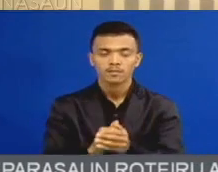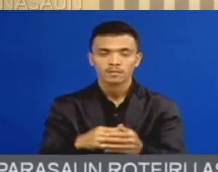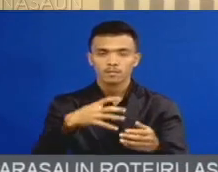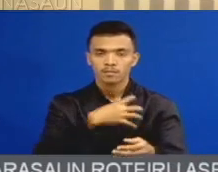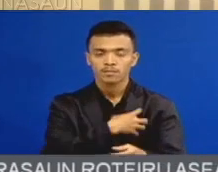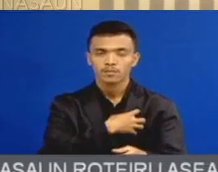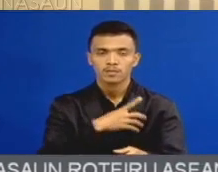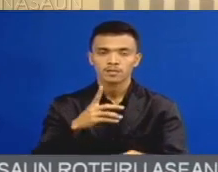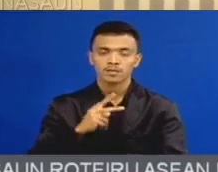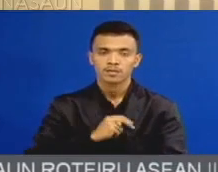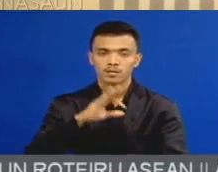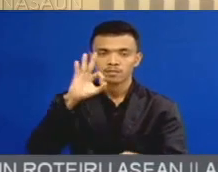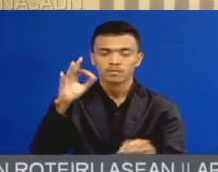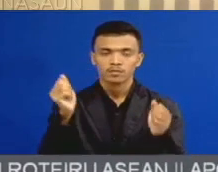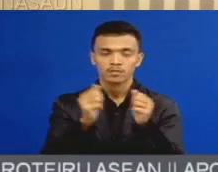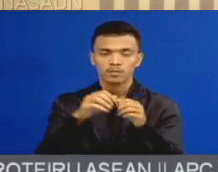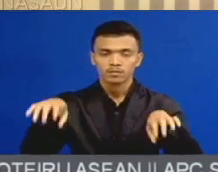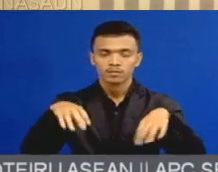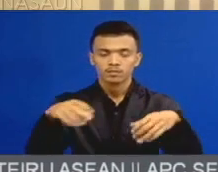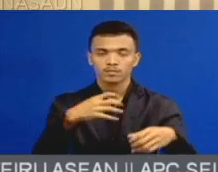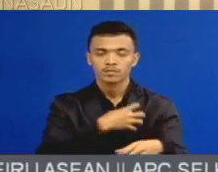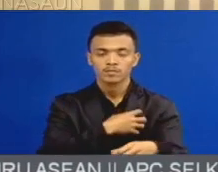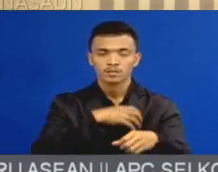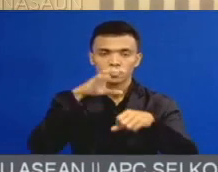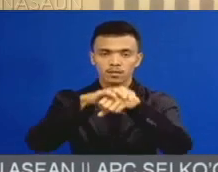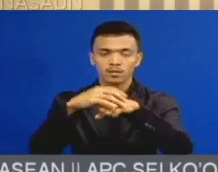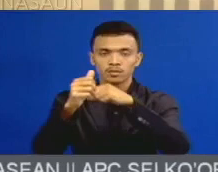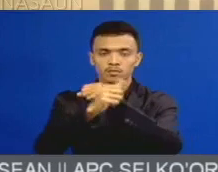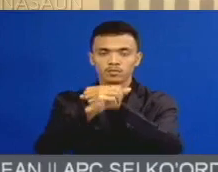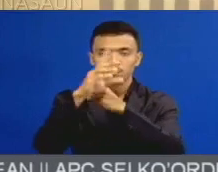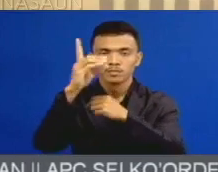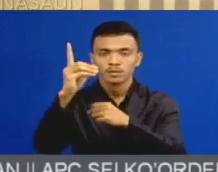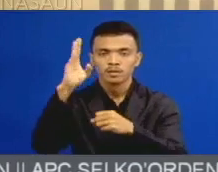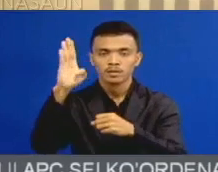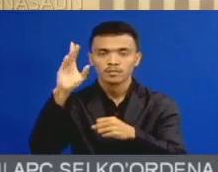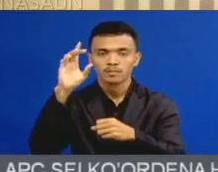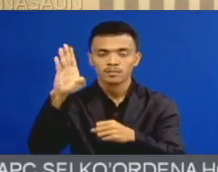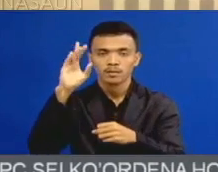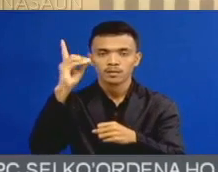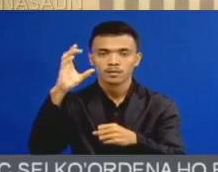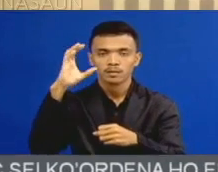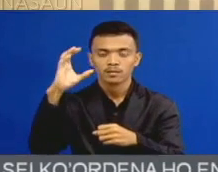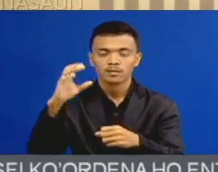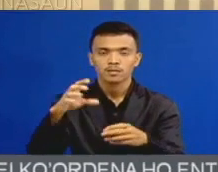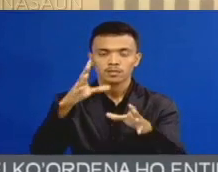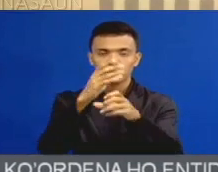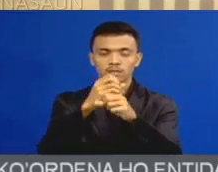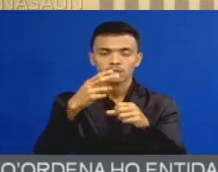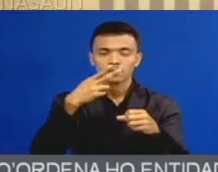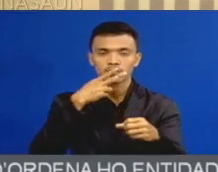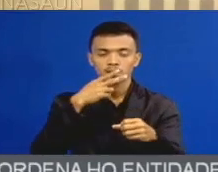Polícia Esquadra efetuou o serviço de informação polícia captura suspeito BDC no prende cigar Súria do Ablas Caron